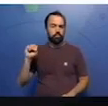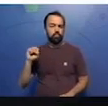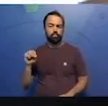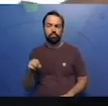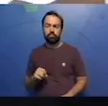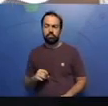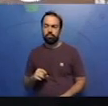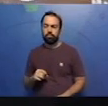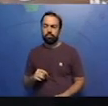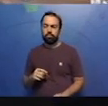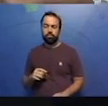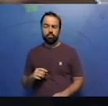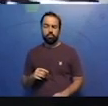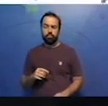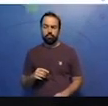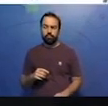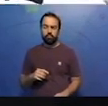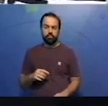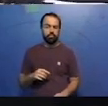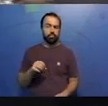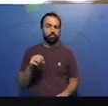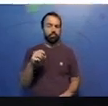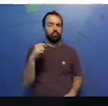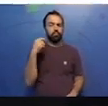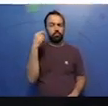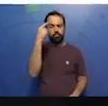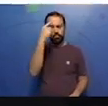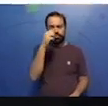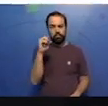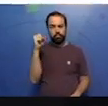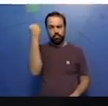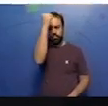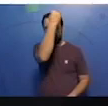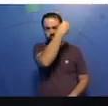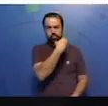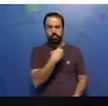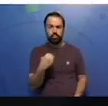são 8 horas e